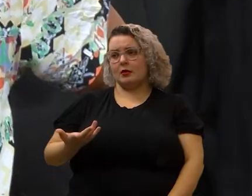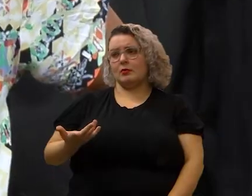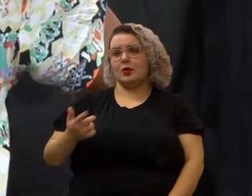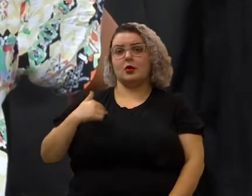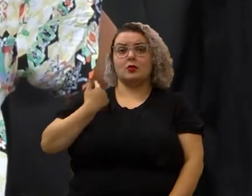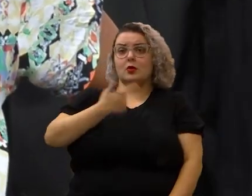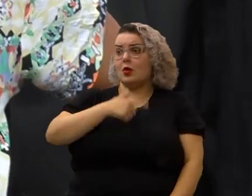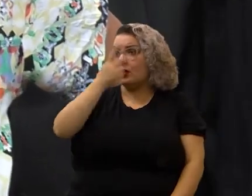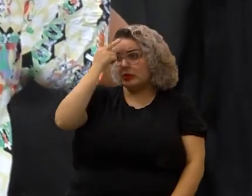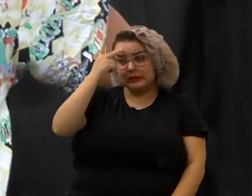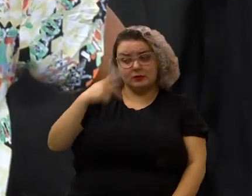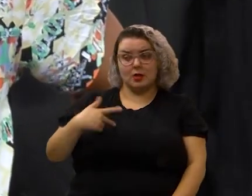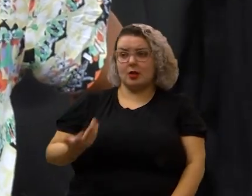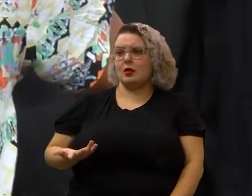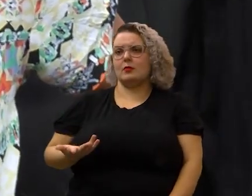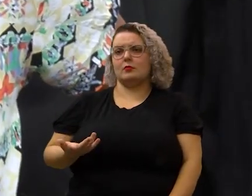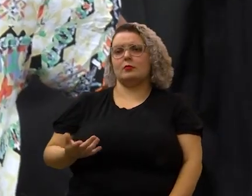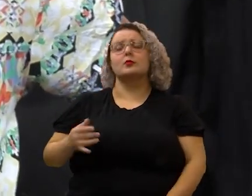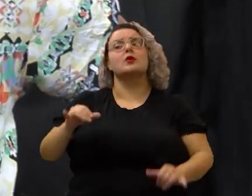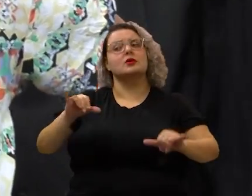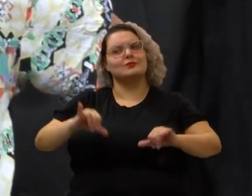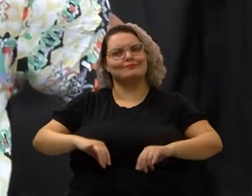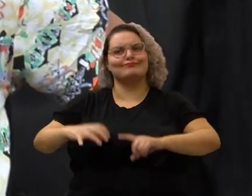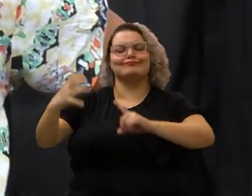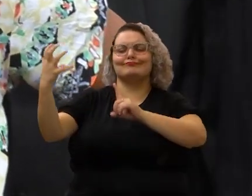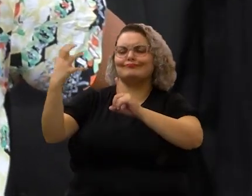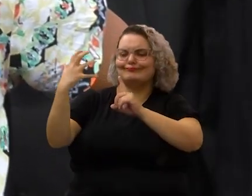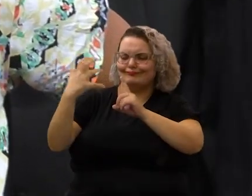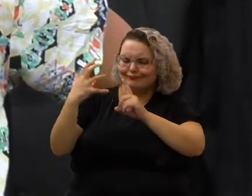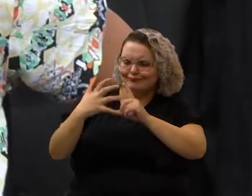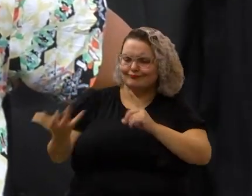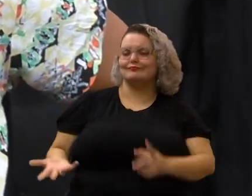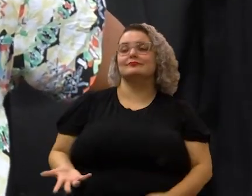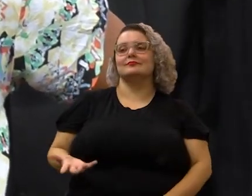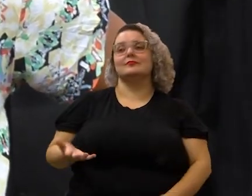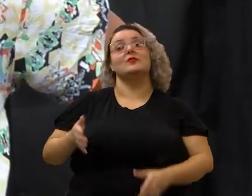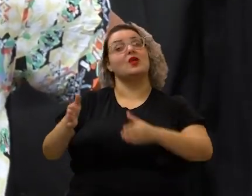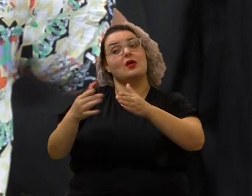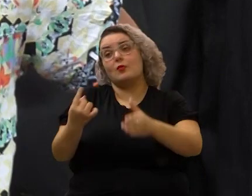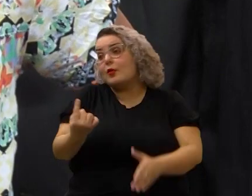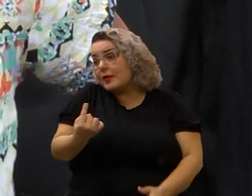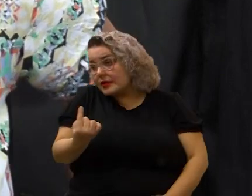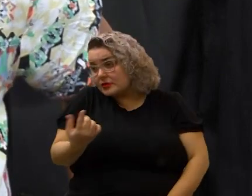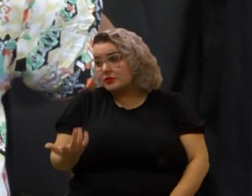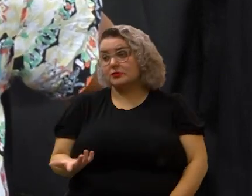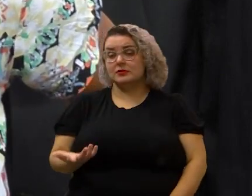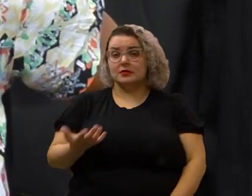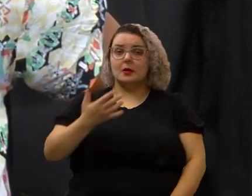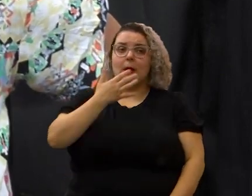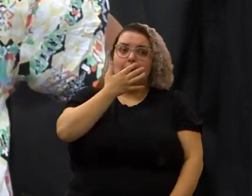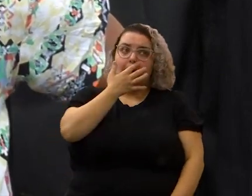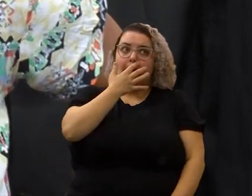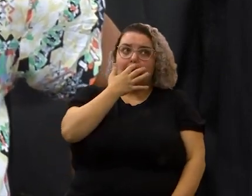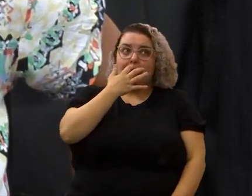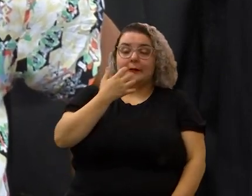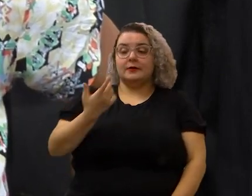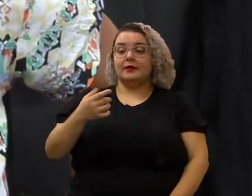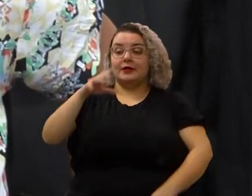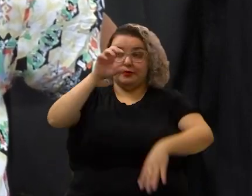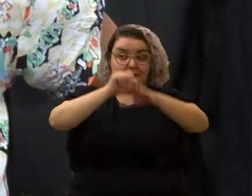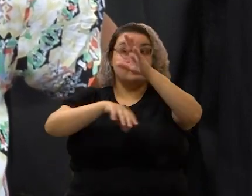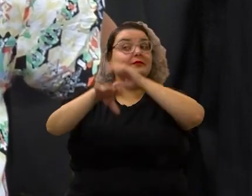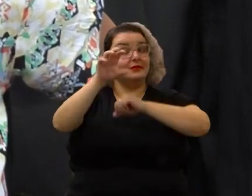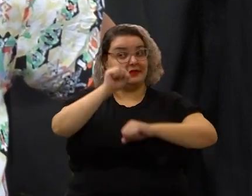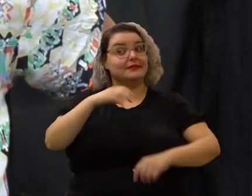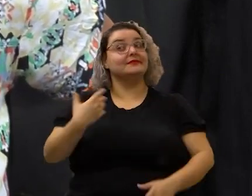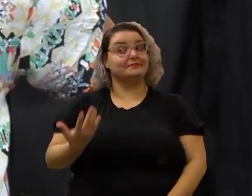gente mesma. Sim. A gente mesmo, porque a gente sofre pressões, a gente tem momentos de solidão, né? Sim. A